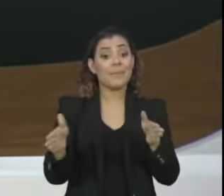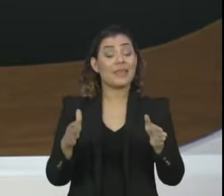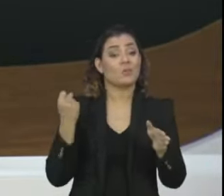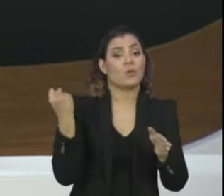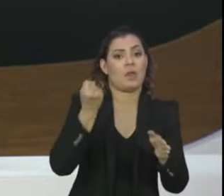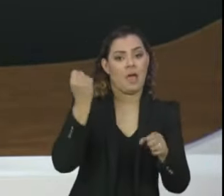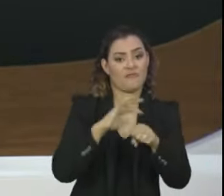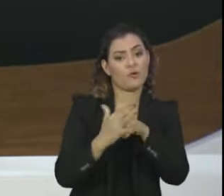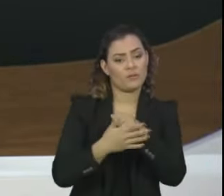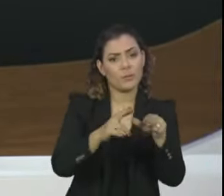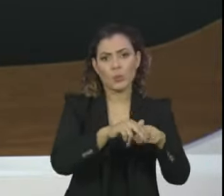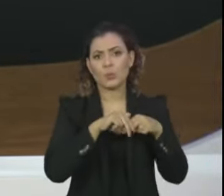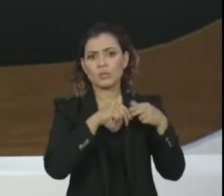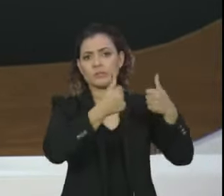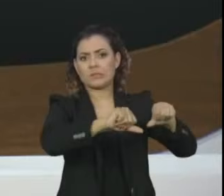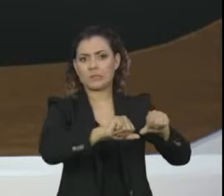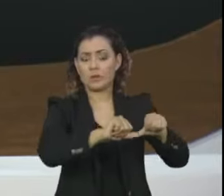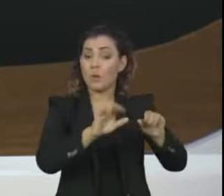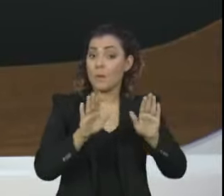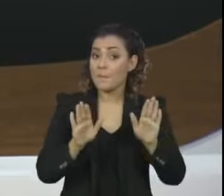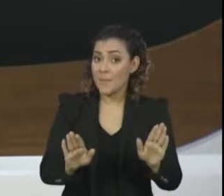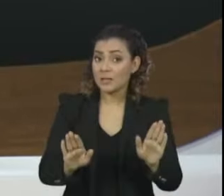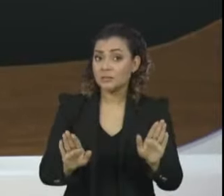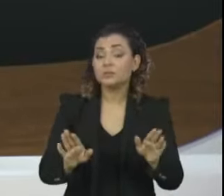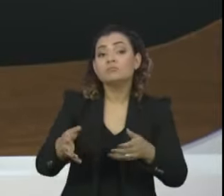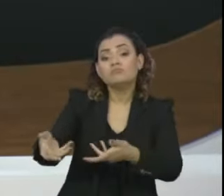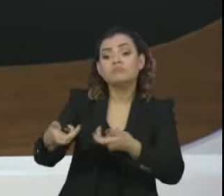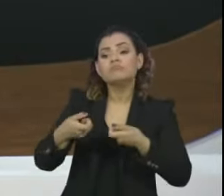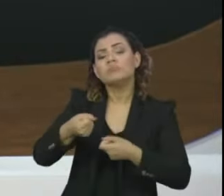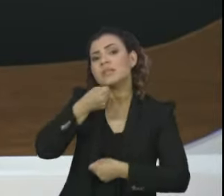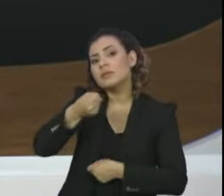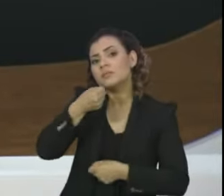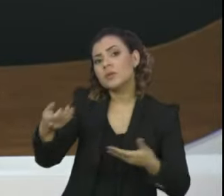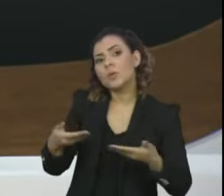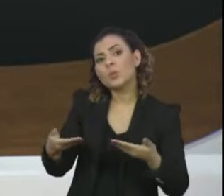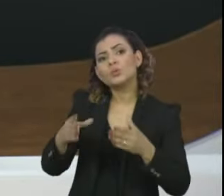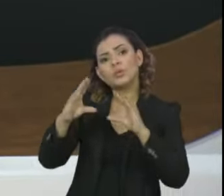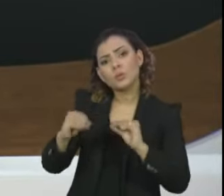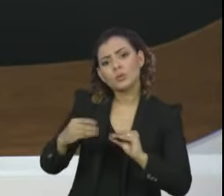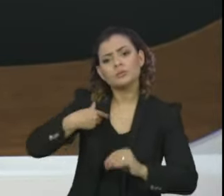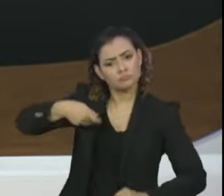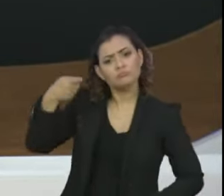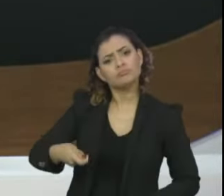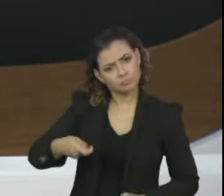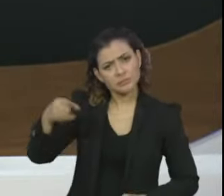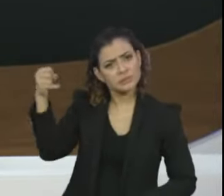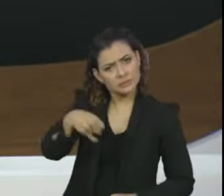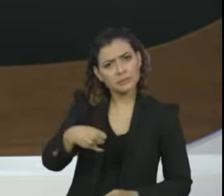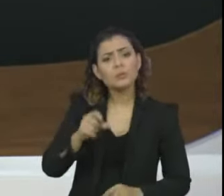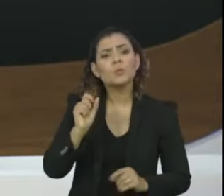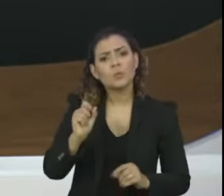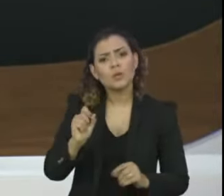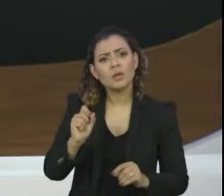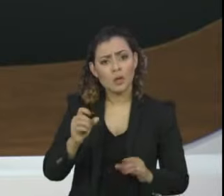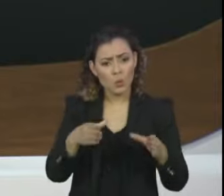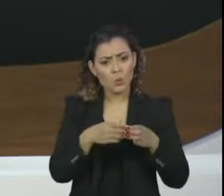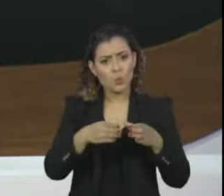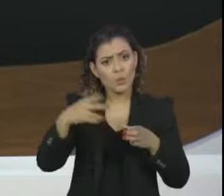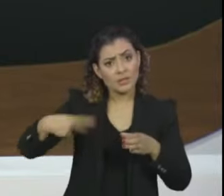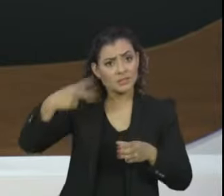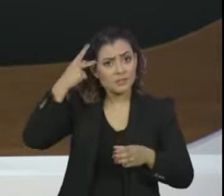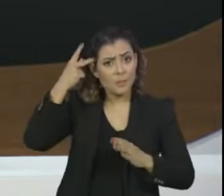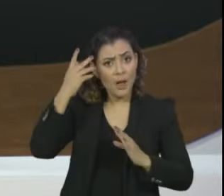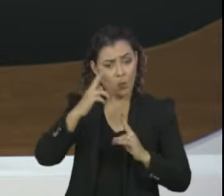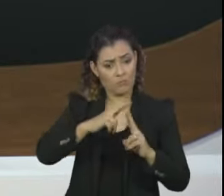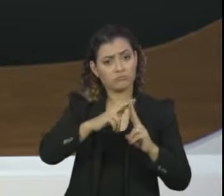mais aguda da planilha de covid-19 o nosso entrevistado desta noite foi firme sustentar que Arquidiocese de